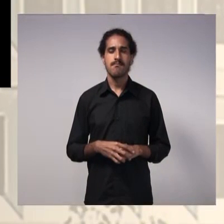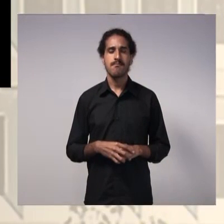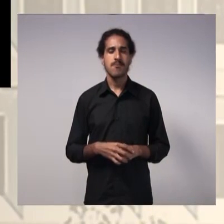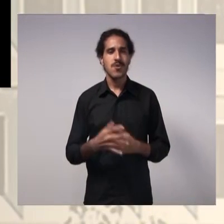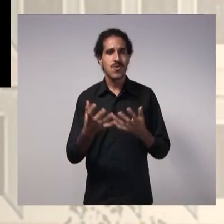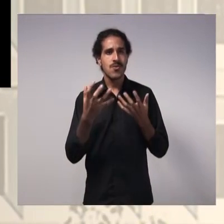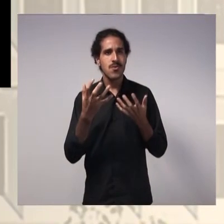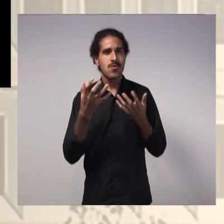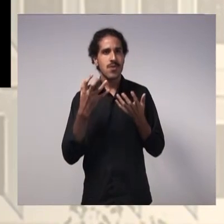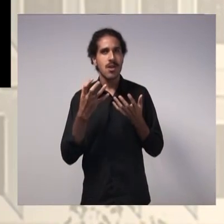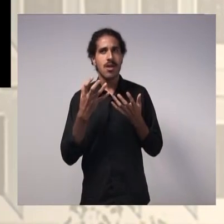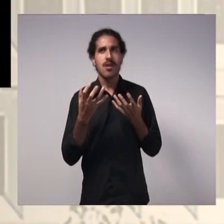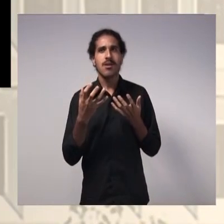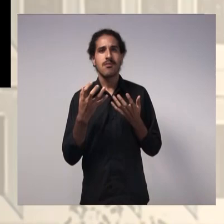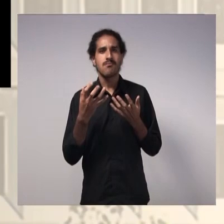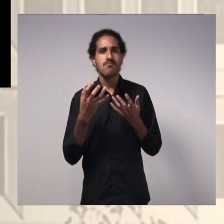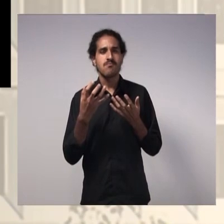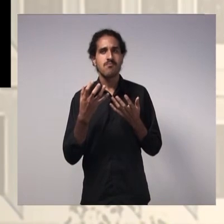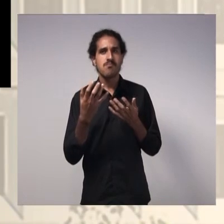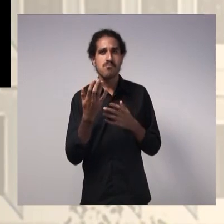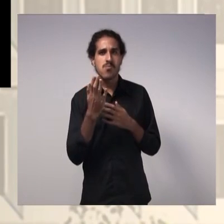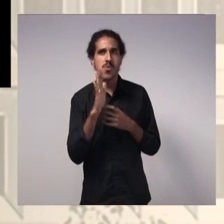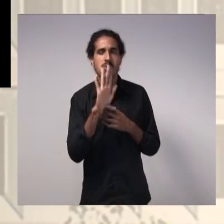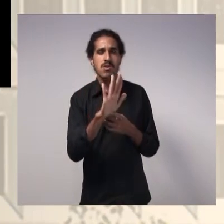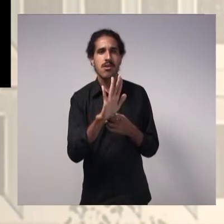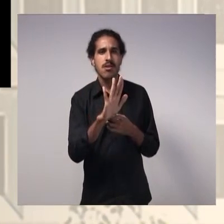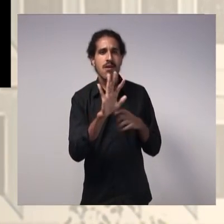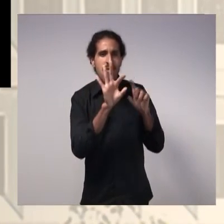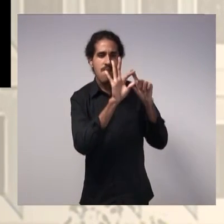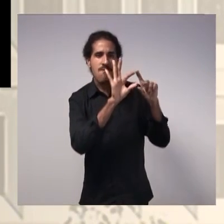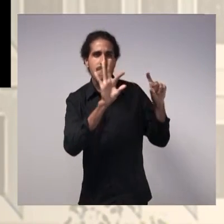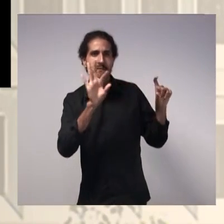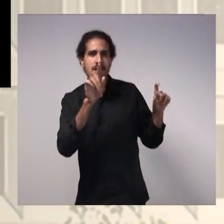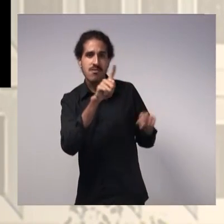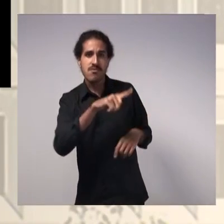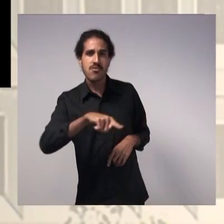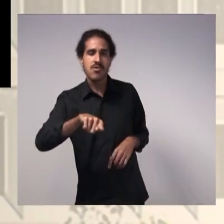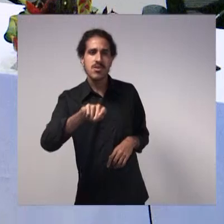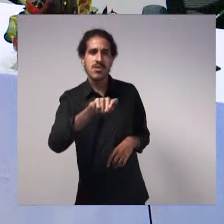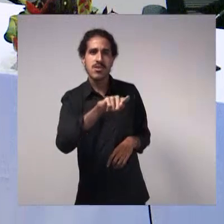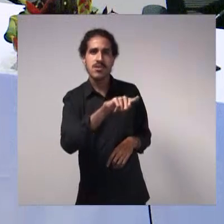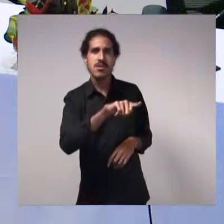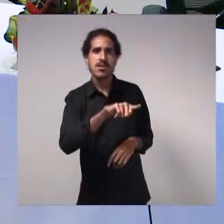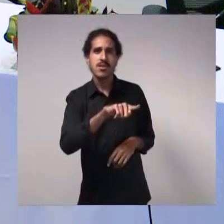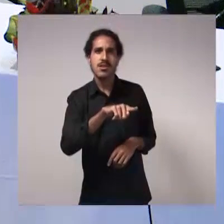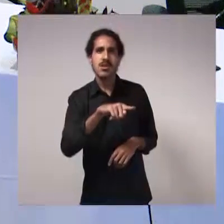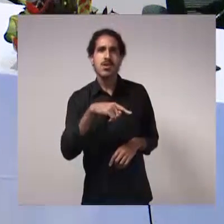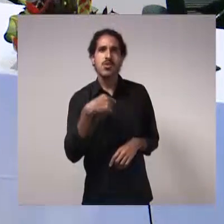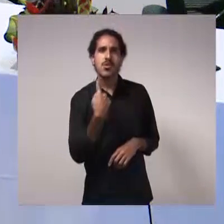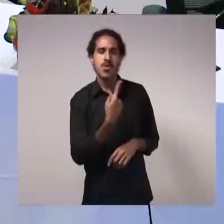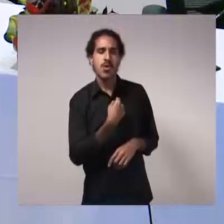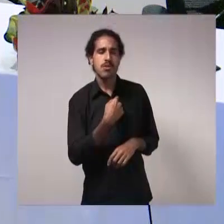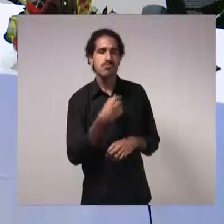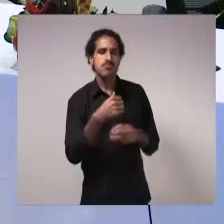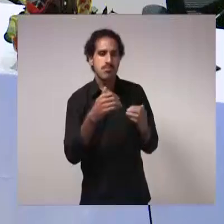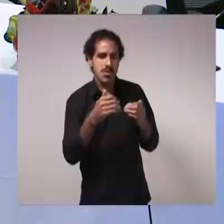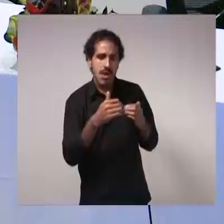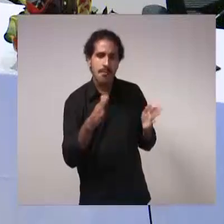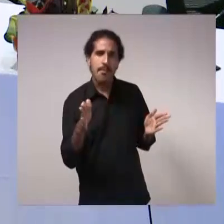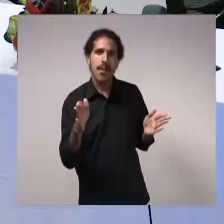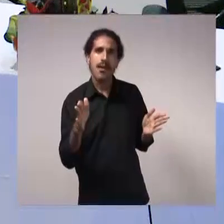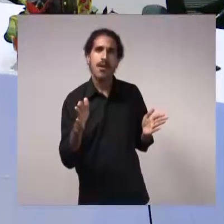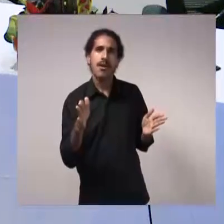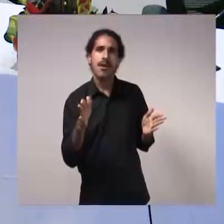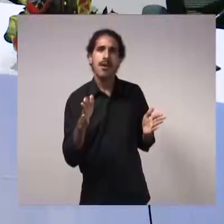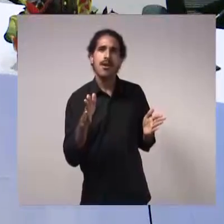Gostaria de deixar aqui uma outra mensagem para vocês, que é que nós estamos à disposição